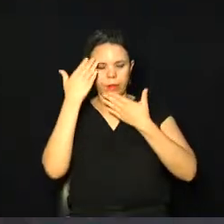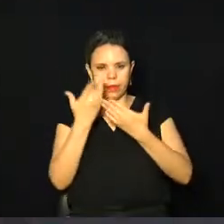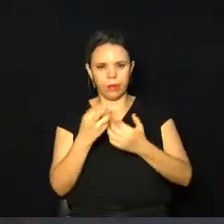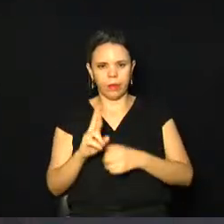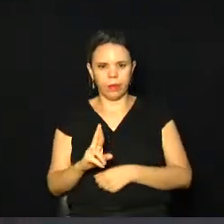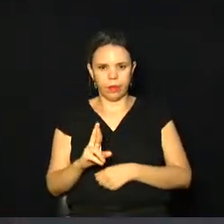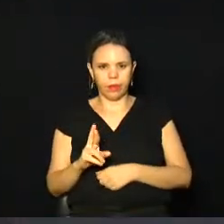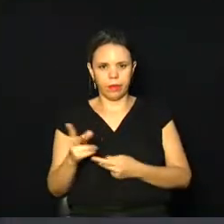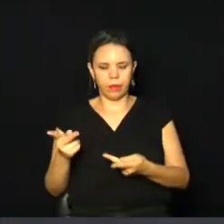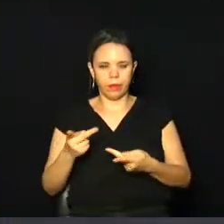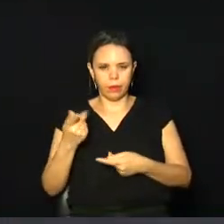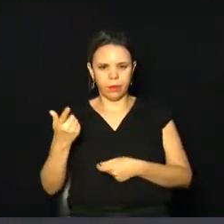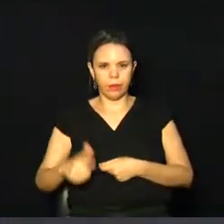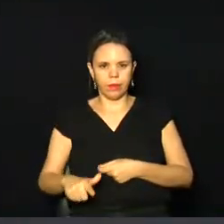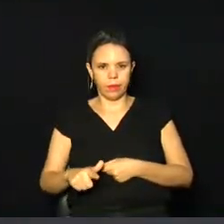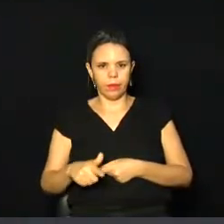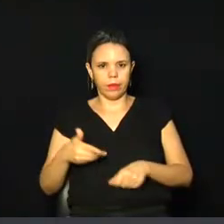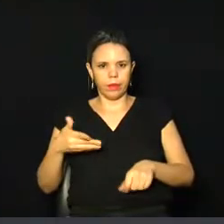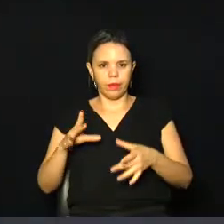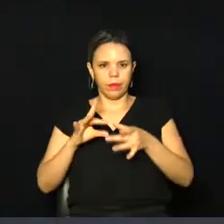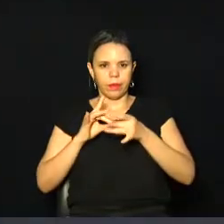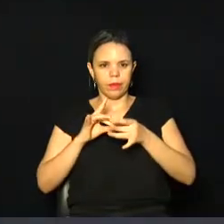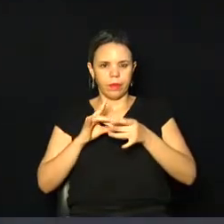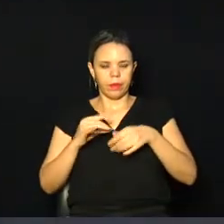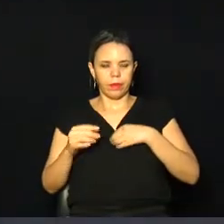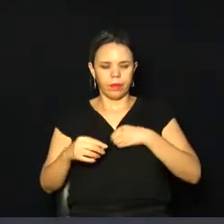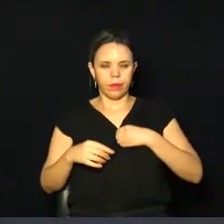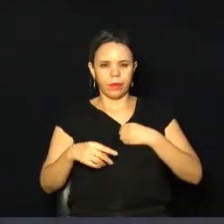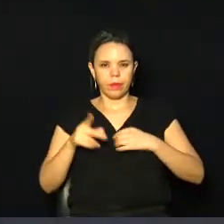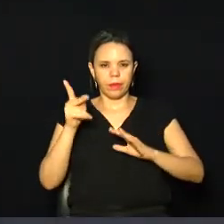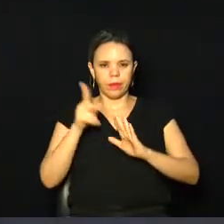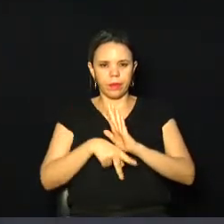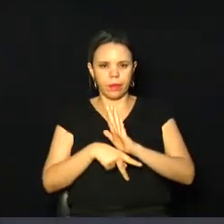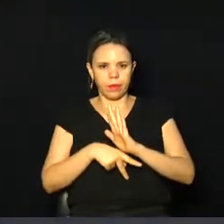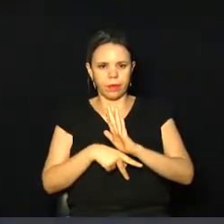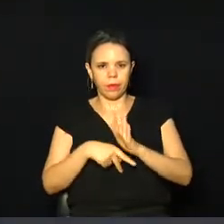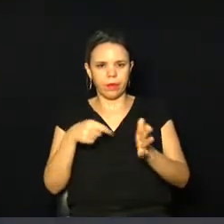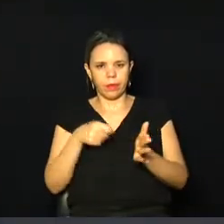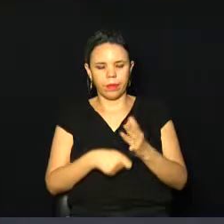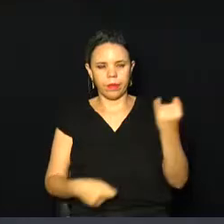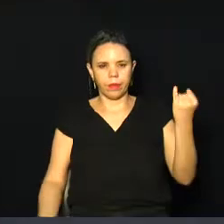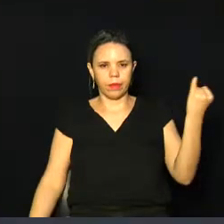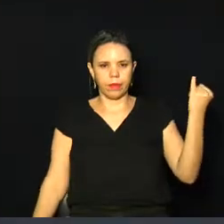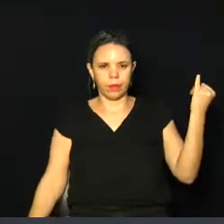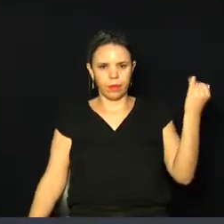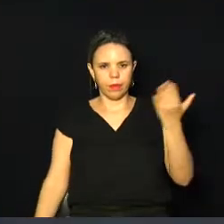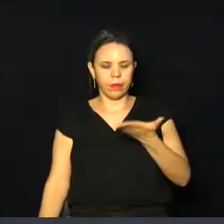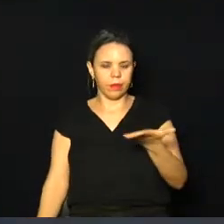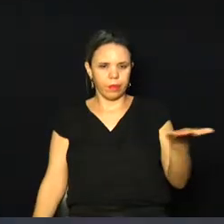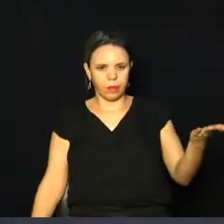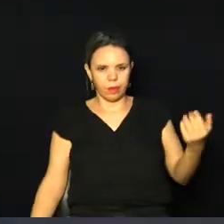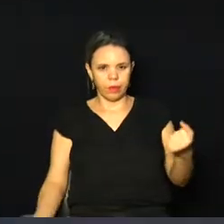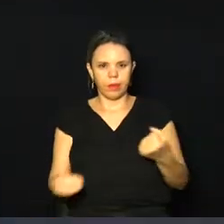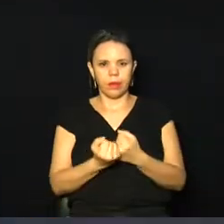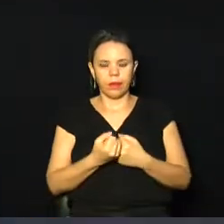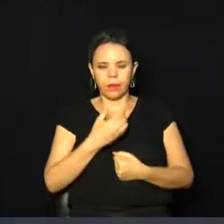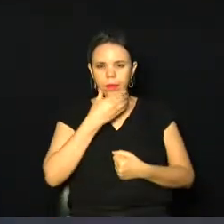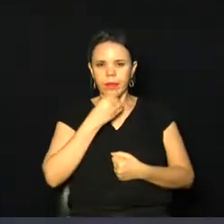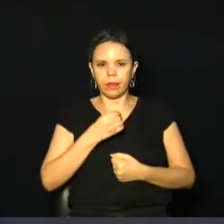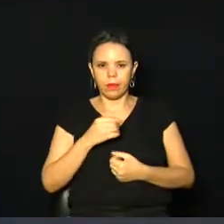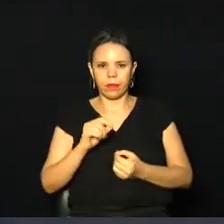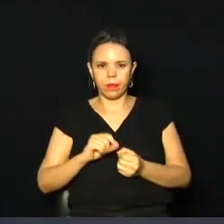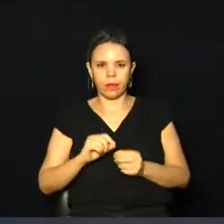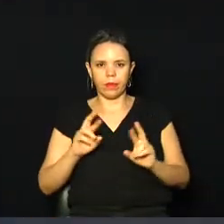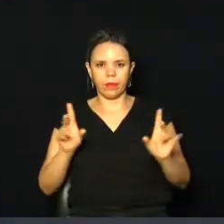Marcelo pelo convite mais uma vez, pela parceria, por esse projeto, uma causa tão importante aí sendo apoiada por um homem, isso faz